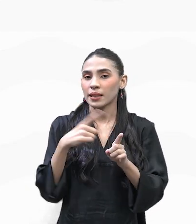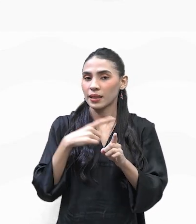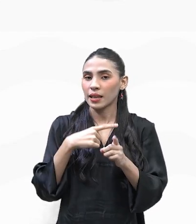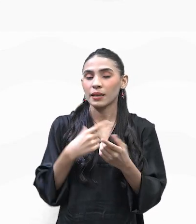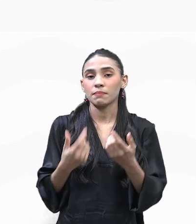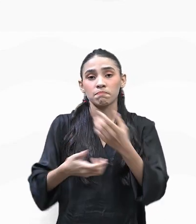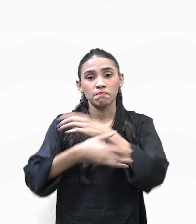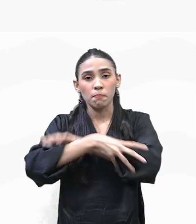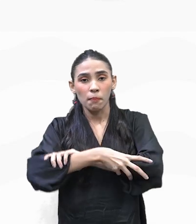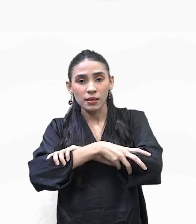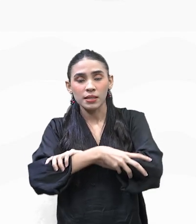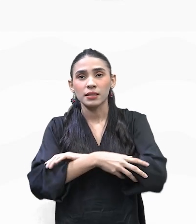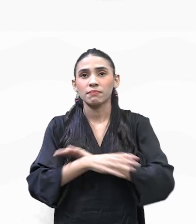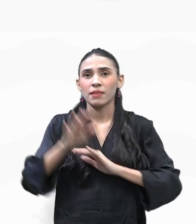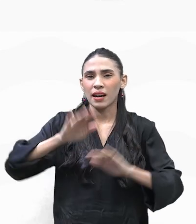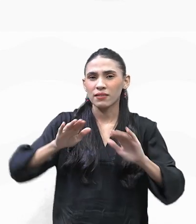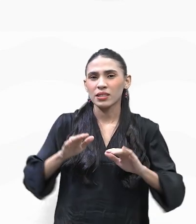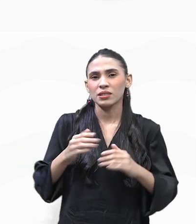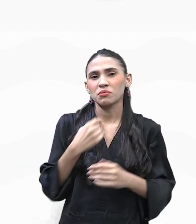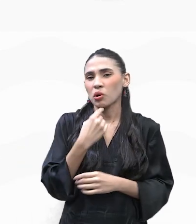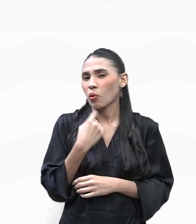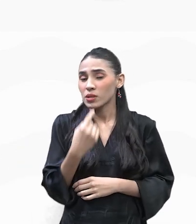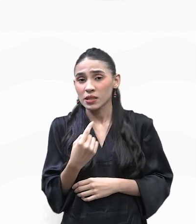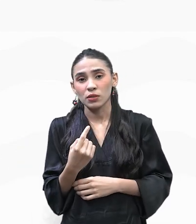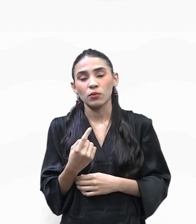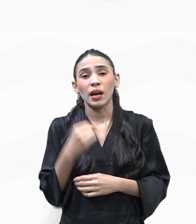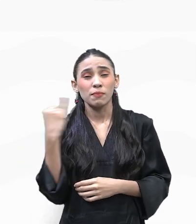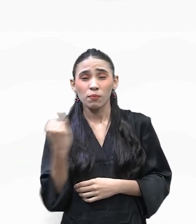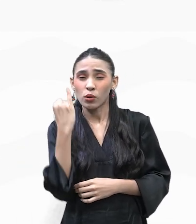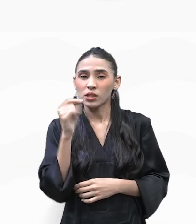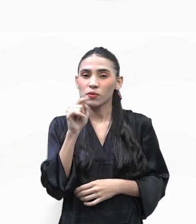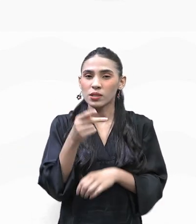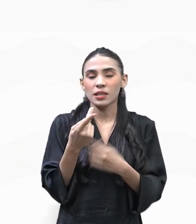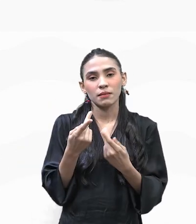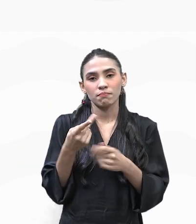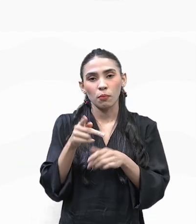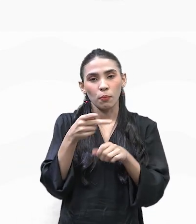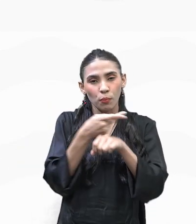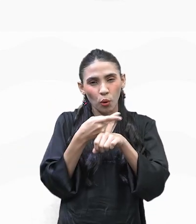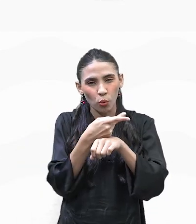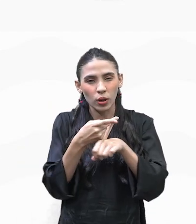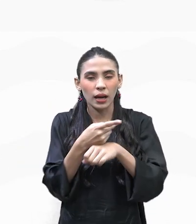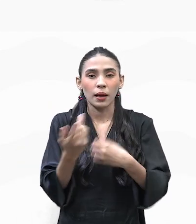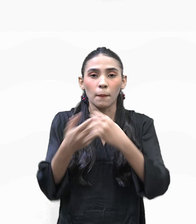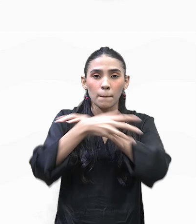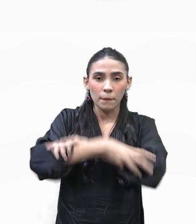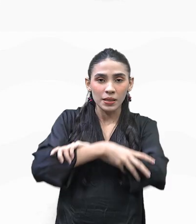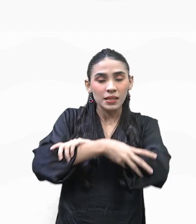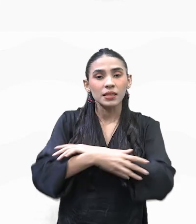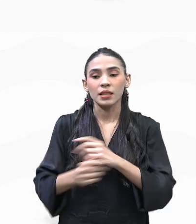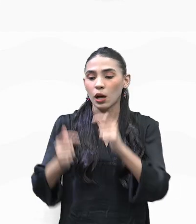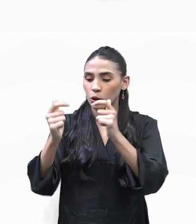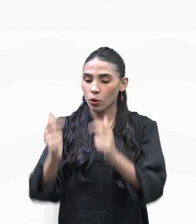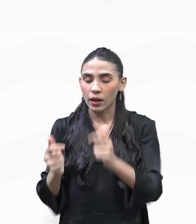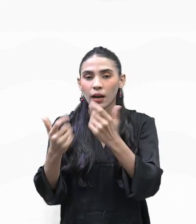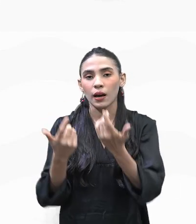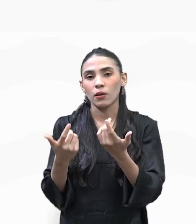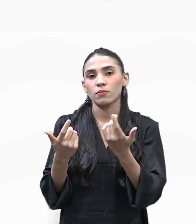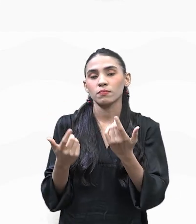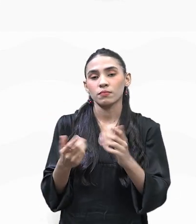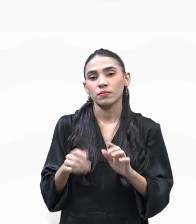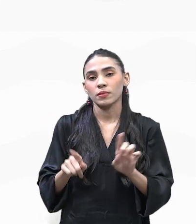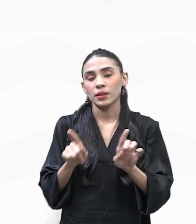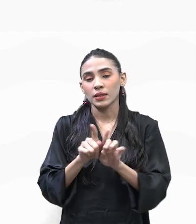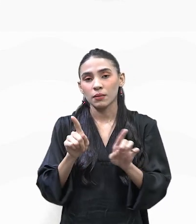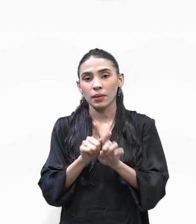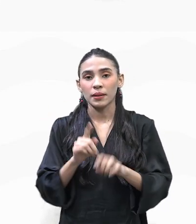Então, às vezes, não consigo, mas faz a parceria. Já falamos várias vezes da importância da parceria com atores locais, certo?